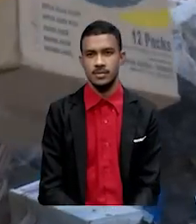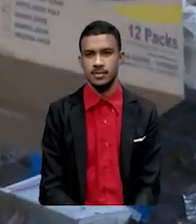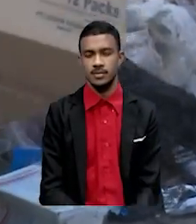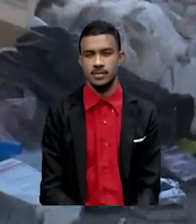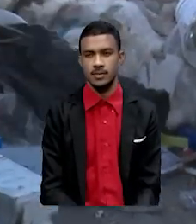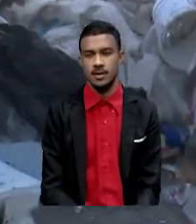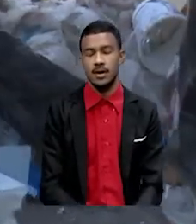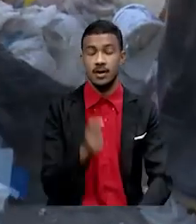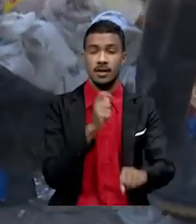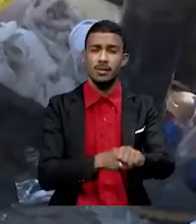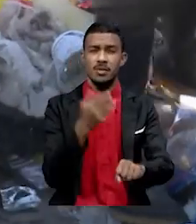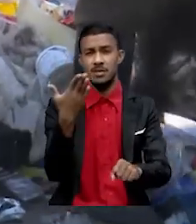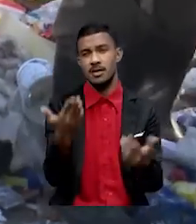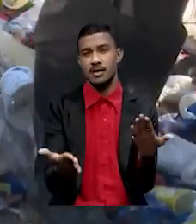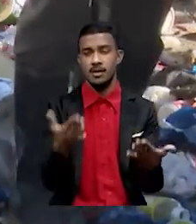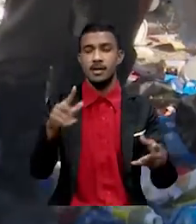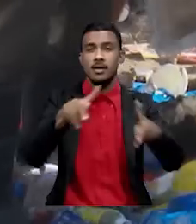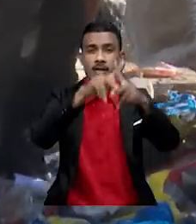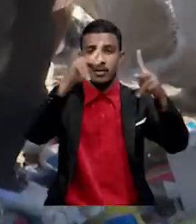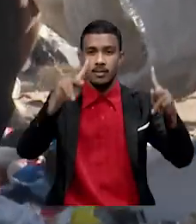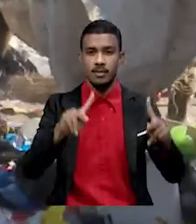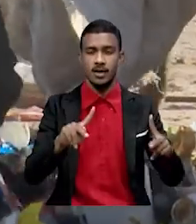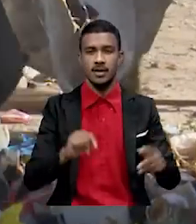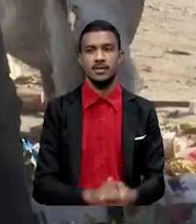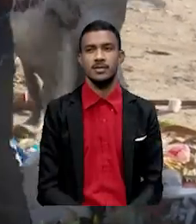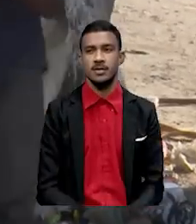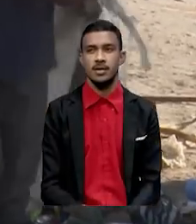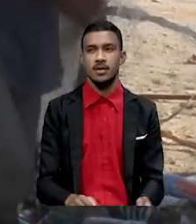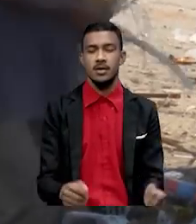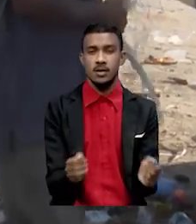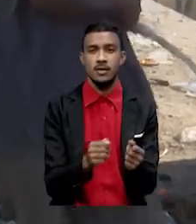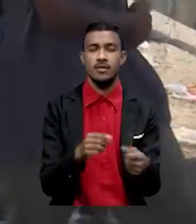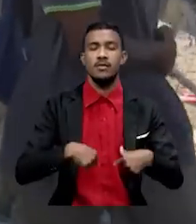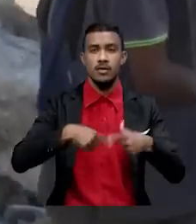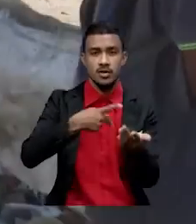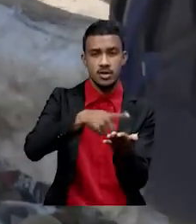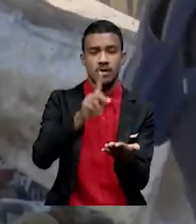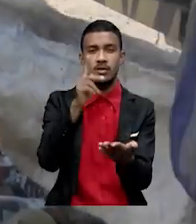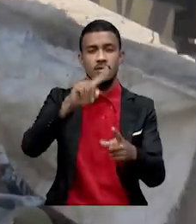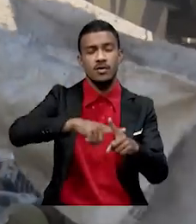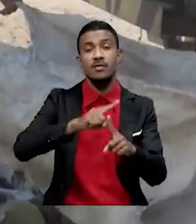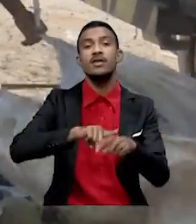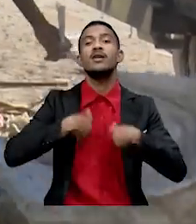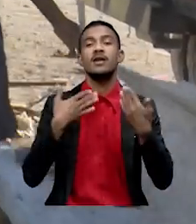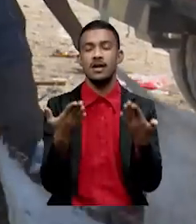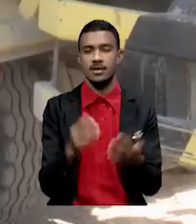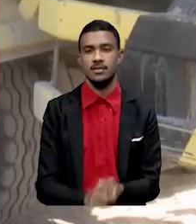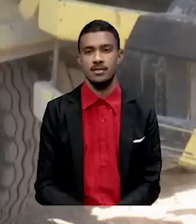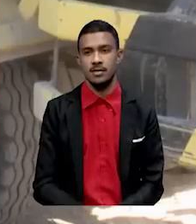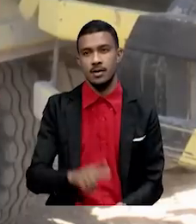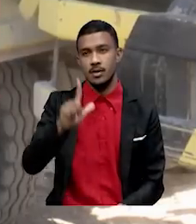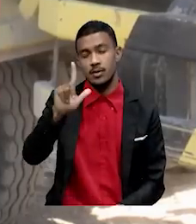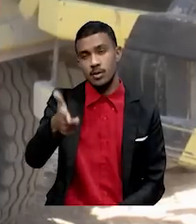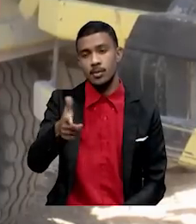2002. Sim. E momento na Babe, companhia for selo for flangira. Que do bolo do